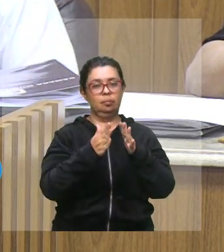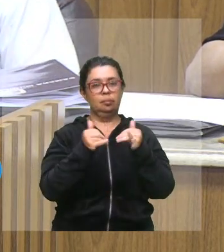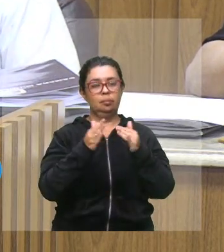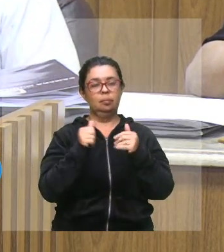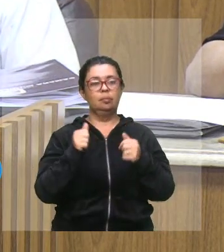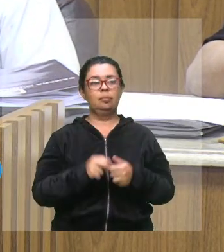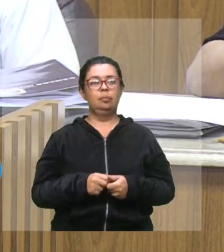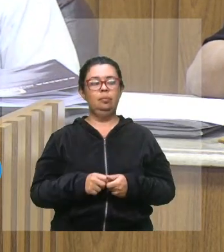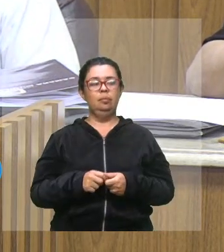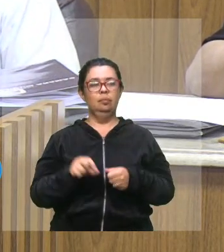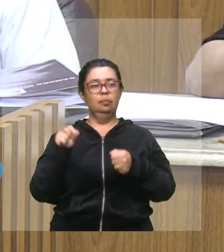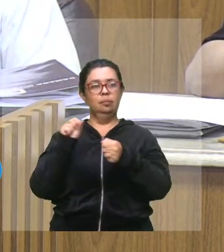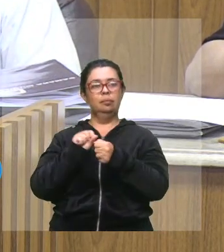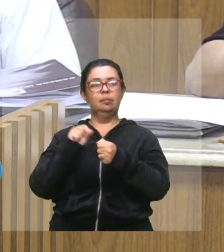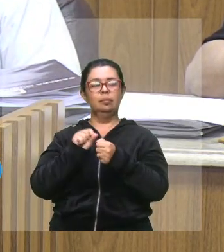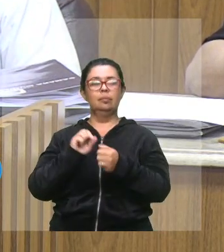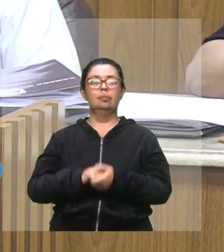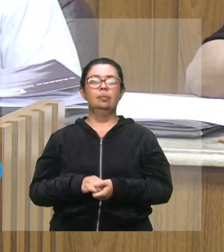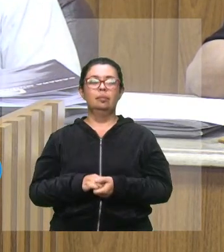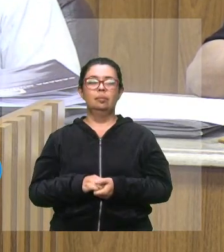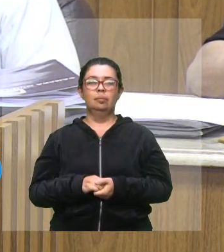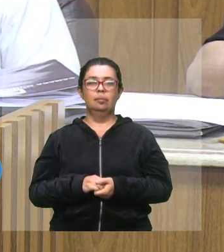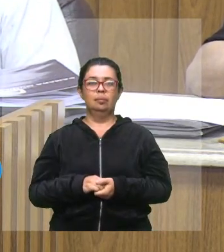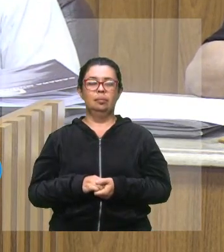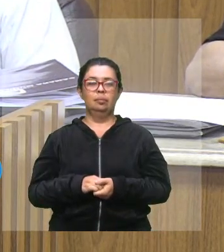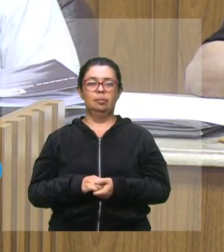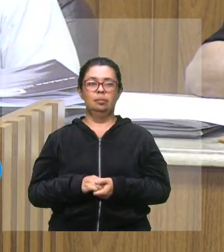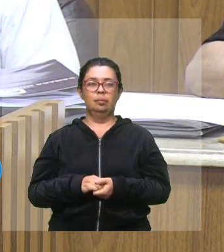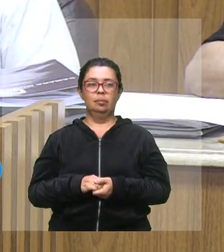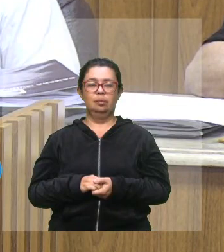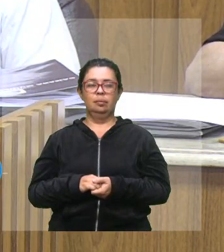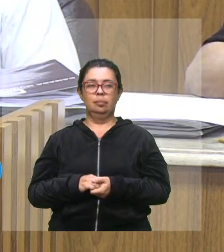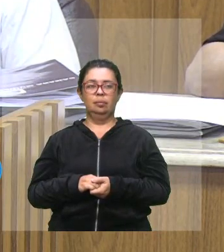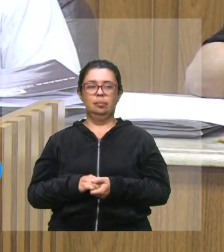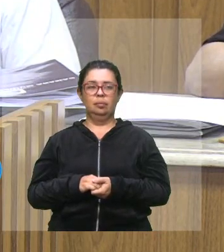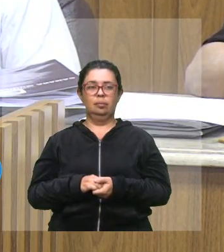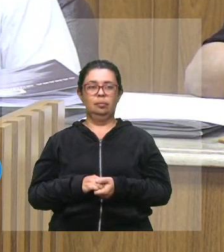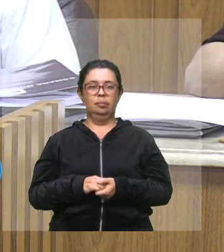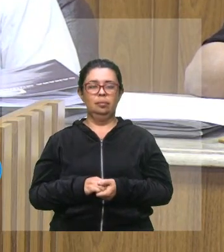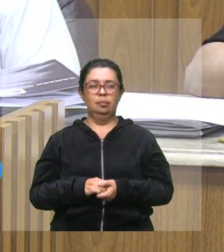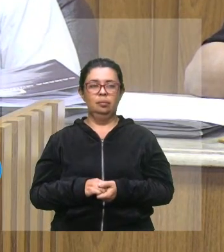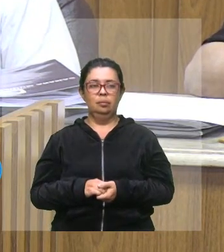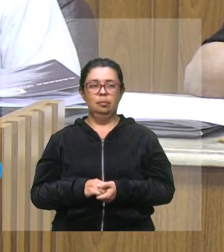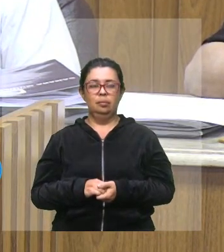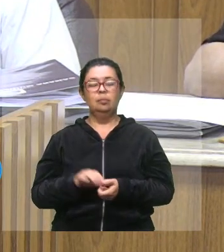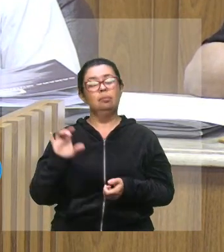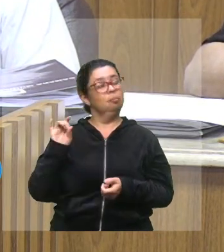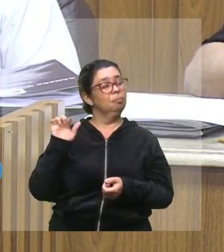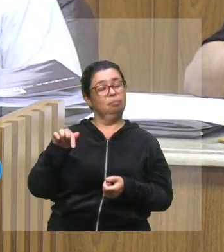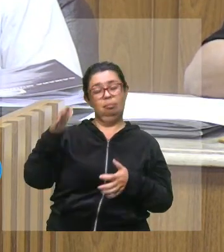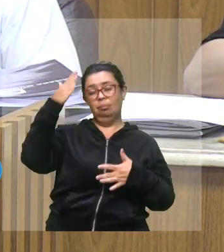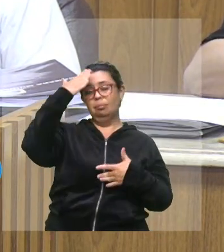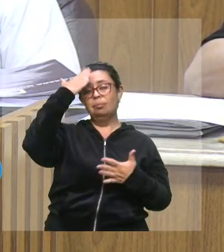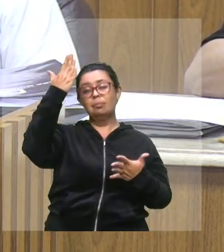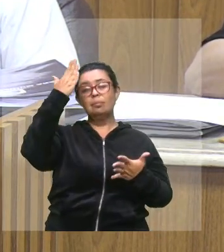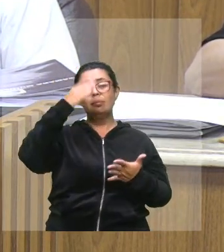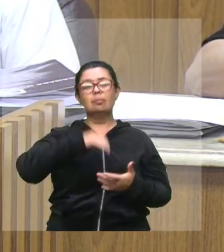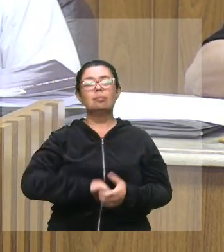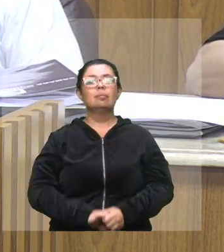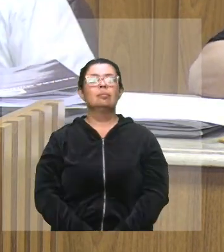possibilidade de que seja atendida essa reivindicação. Por hora só. Muito obrigado, senhor